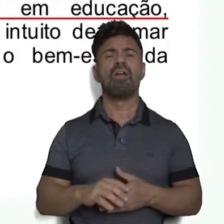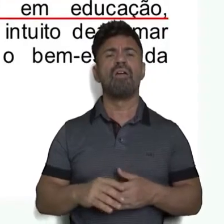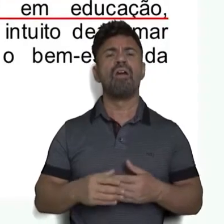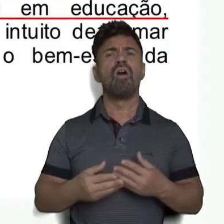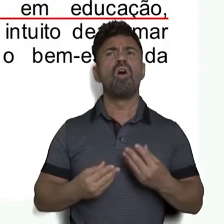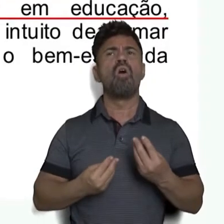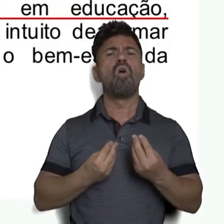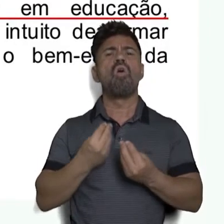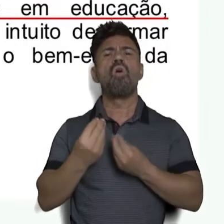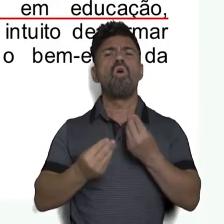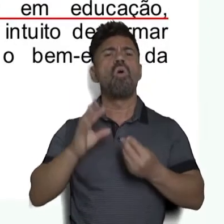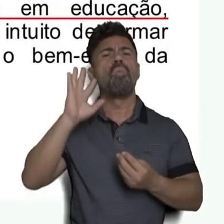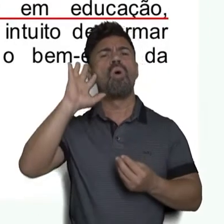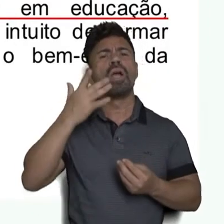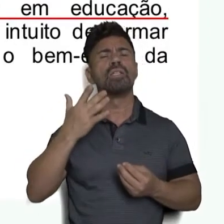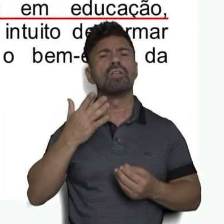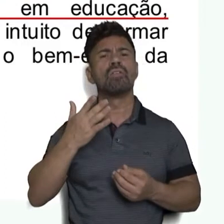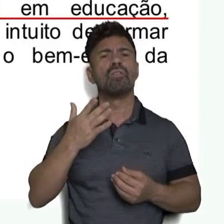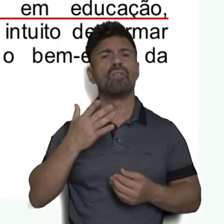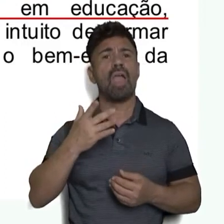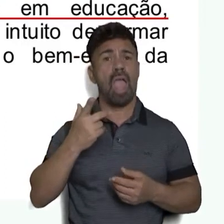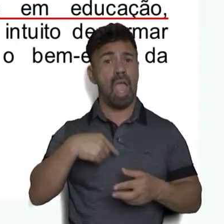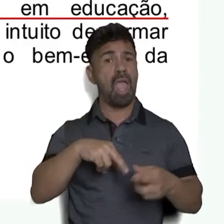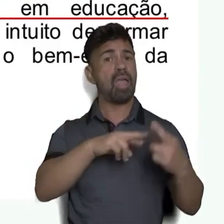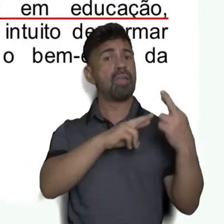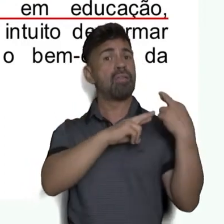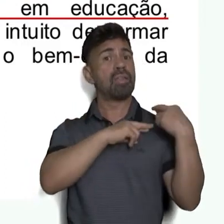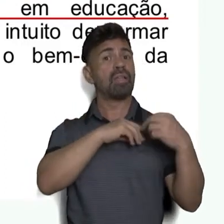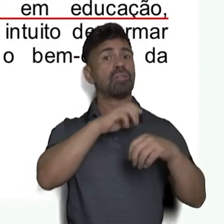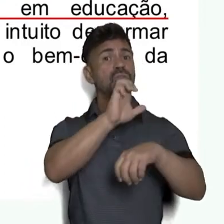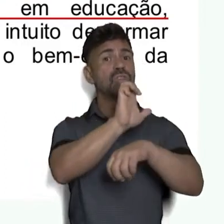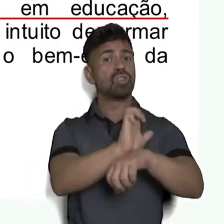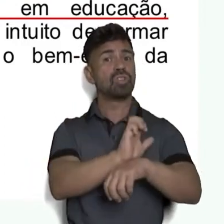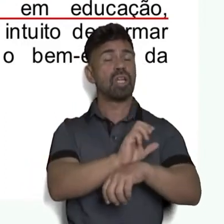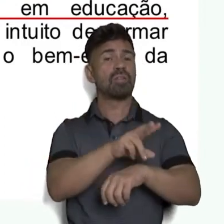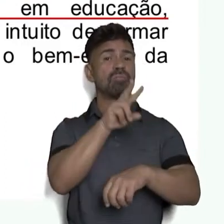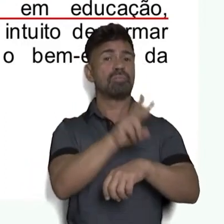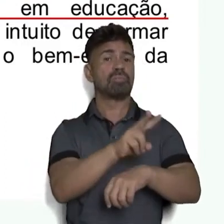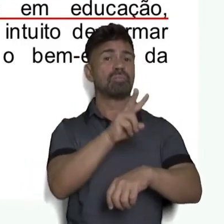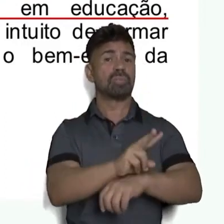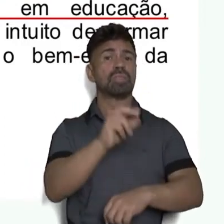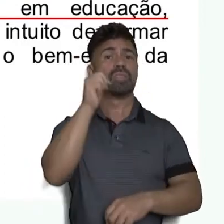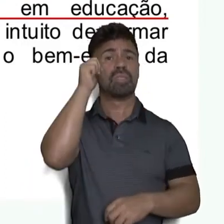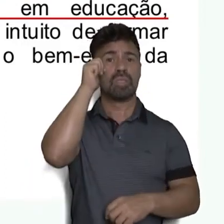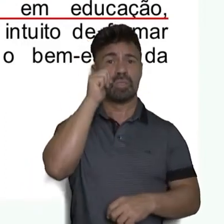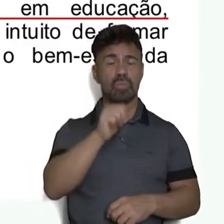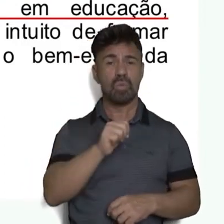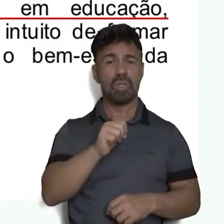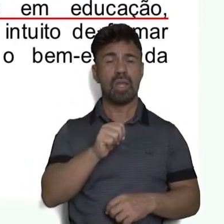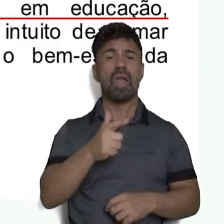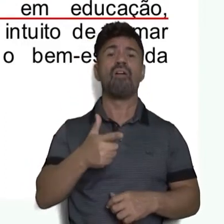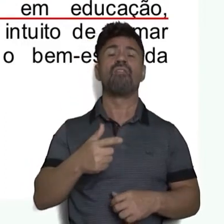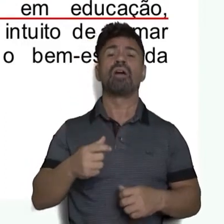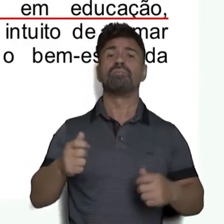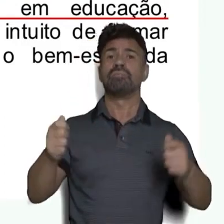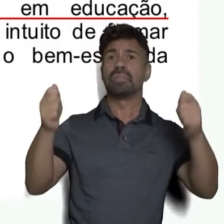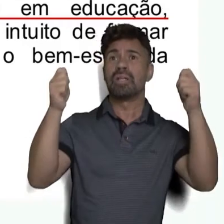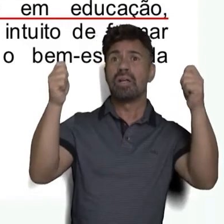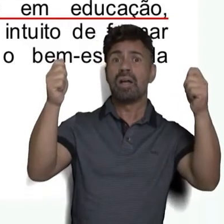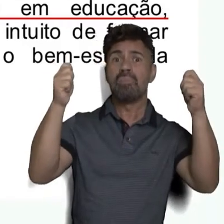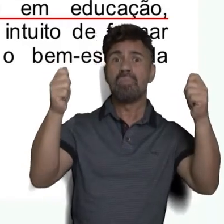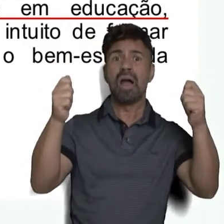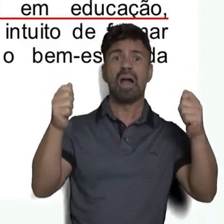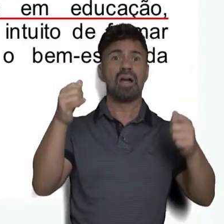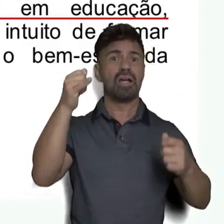Ela diz que é dever do Estado proteger as mulheres. E aí ela sugere o quê? Ela sugere campanhas de combate à violência,